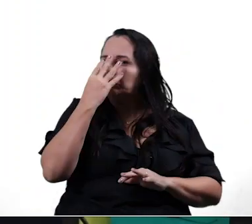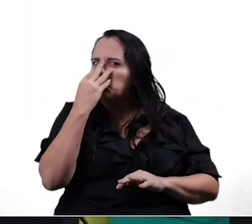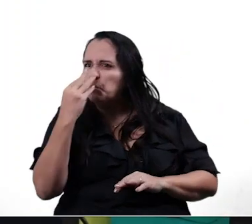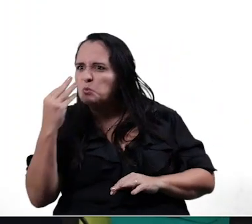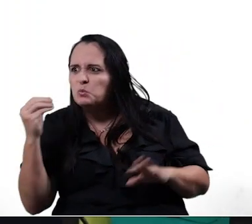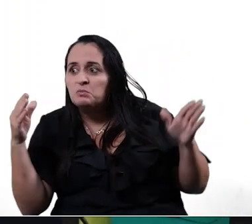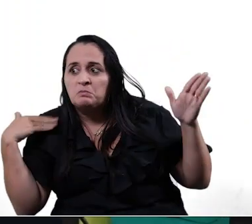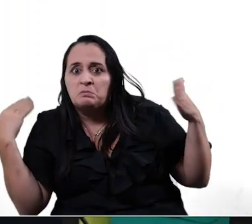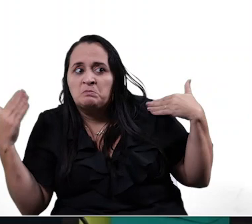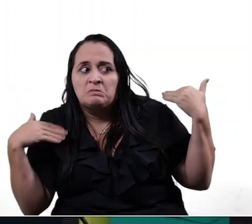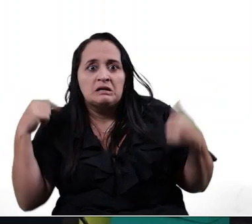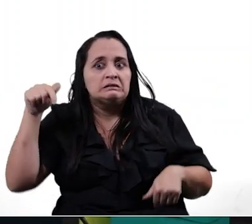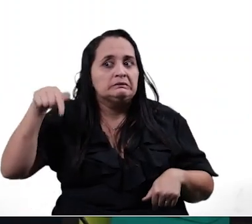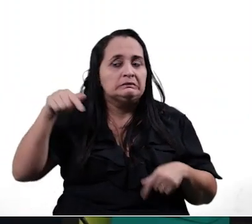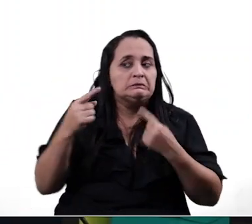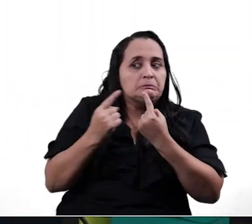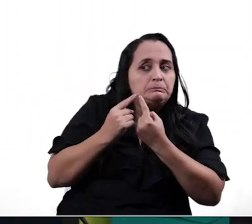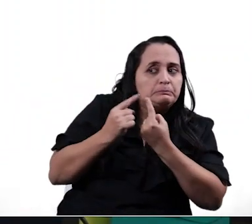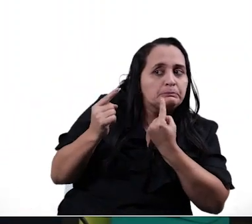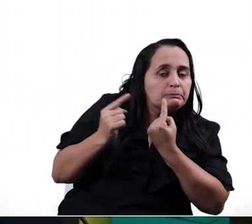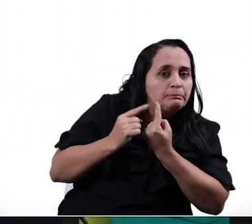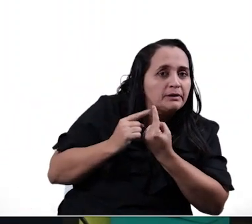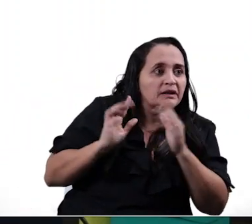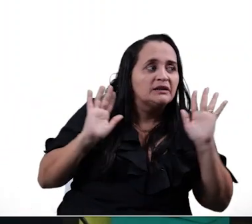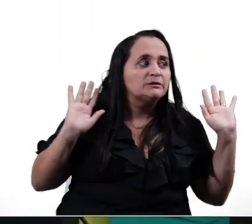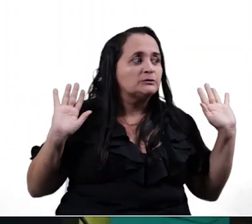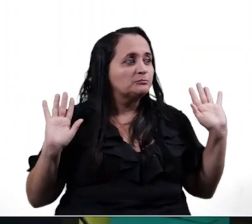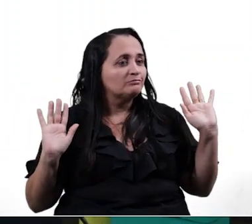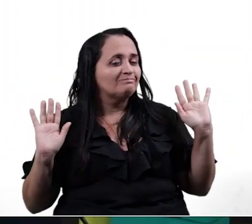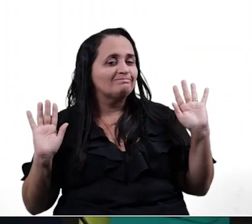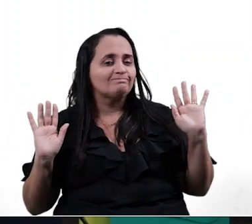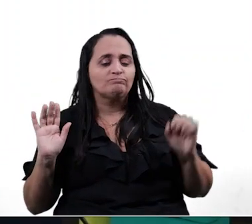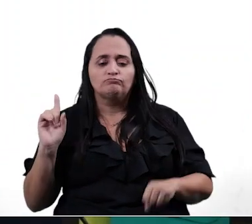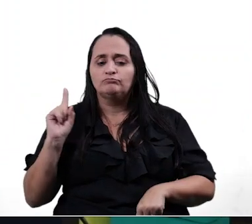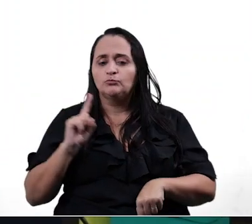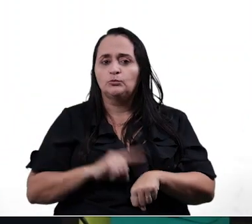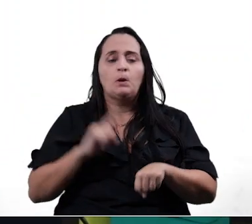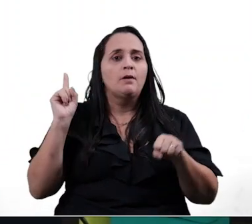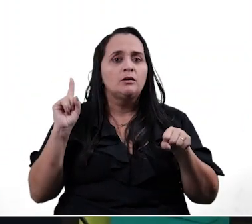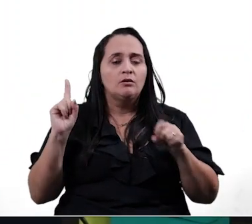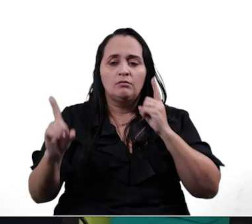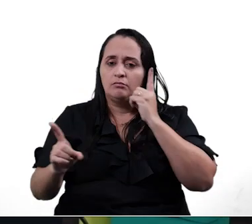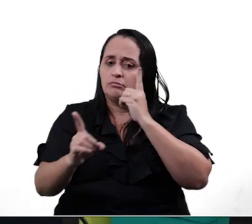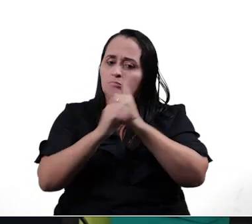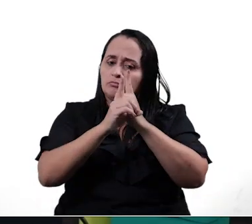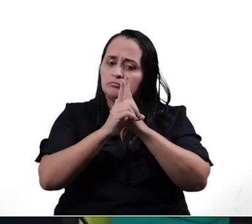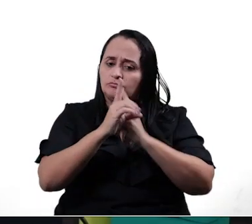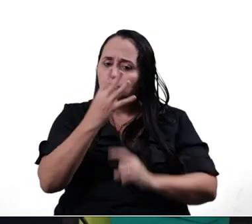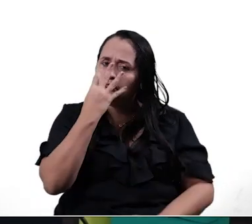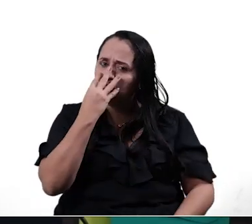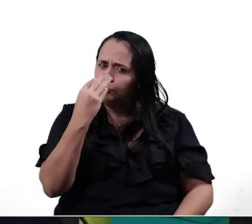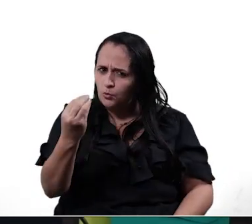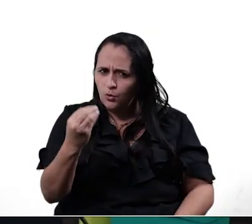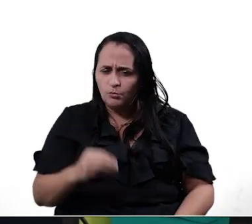passeia aqui por perto. Aí, de repente, ela encontra com o lobo que puxa a